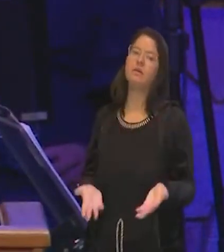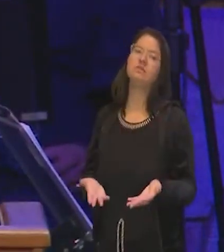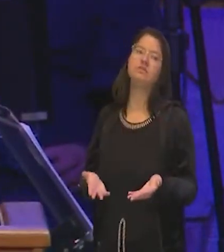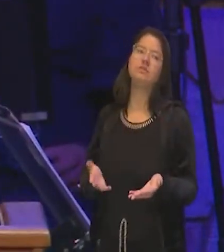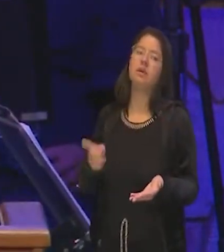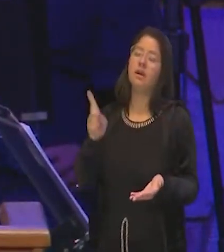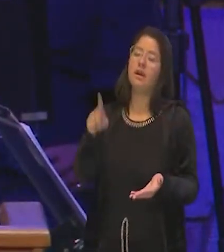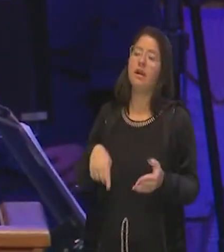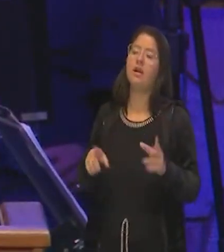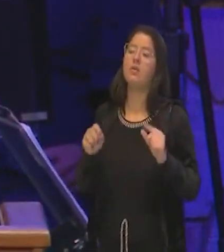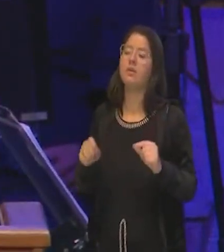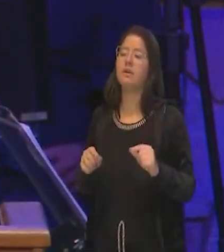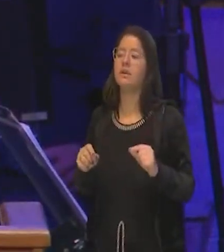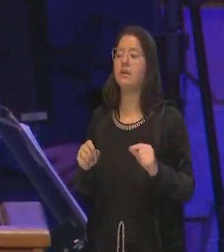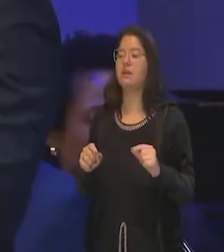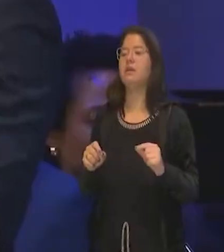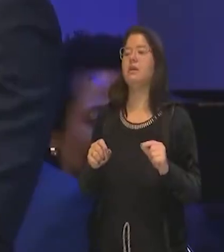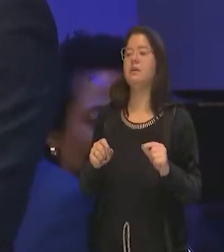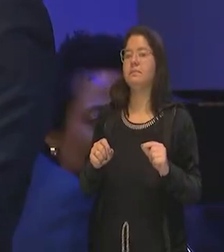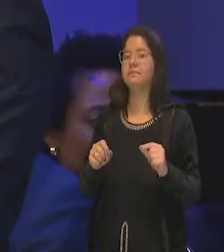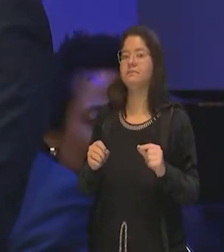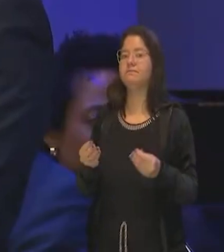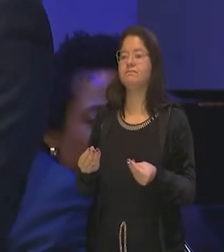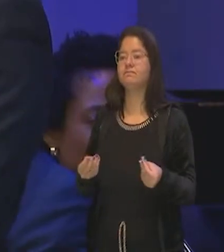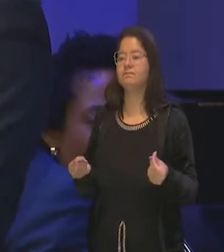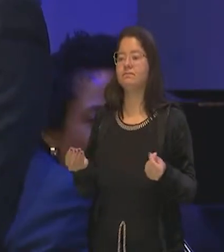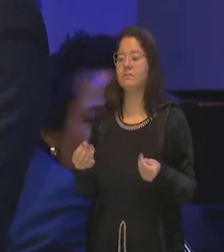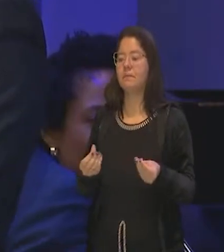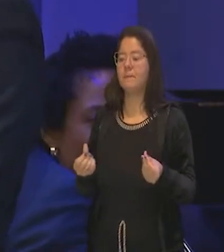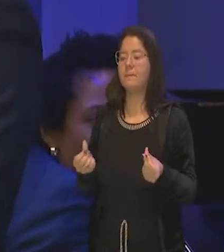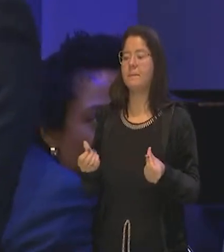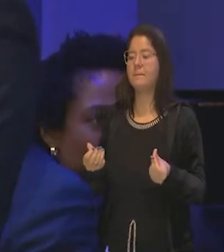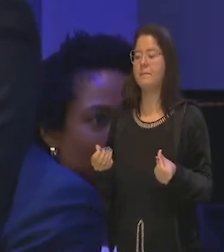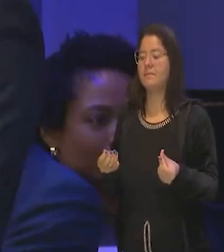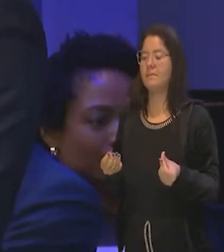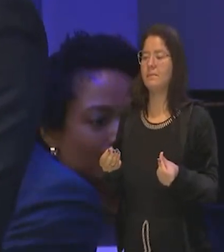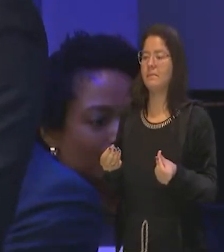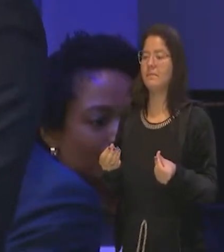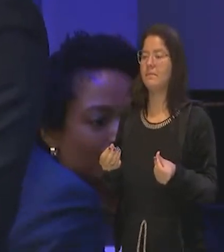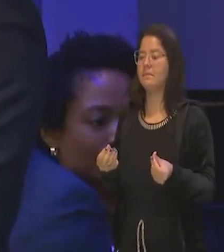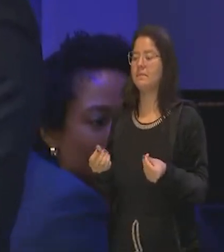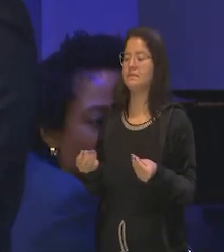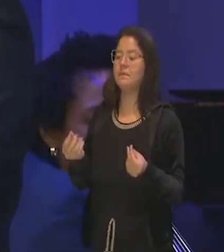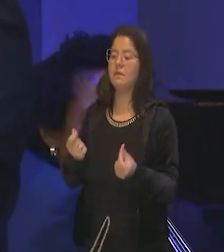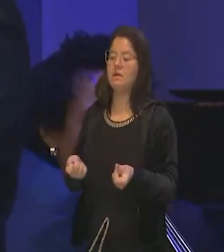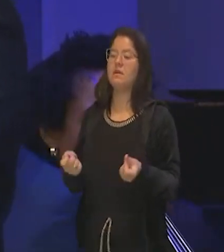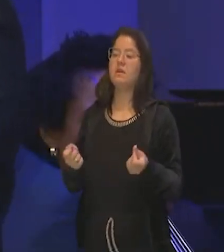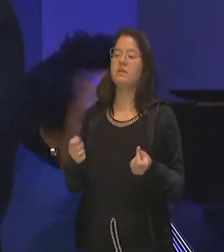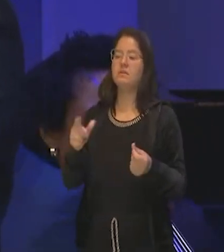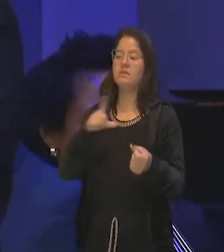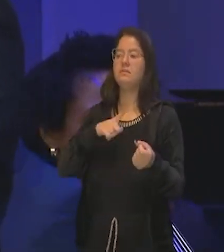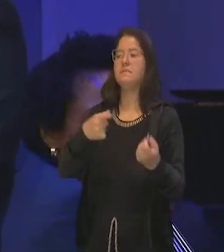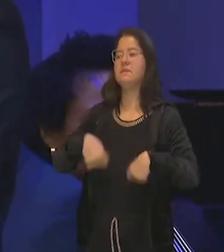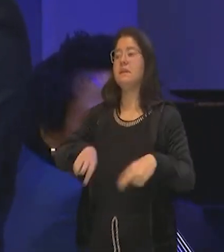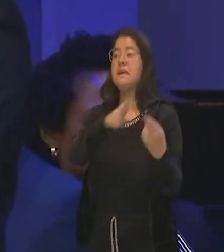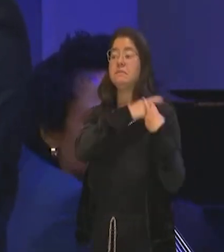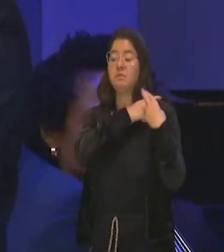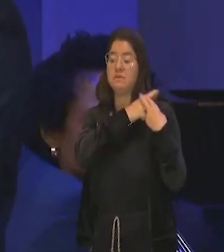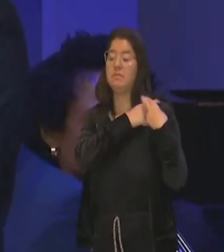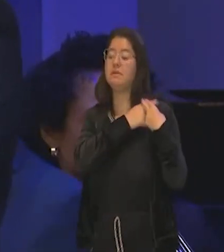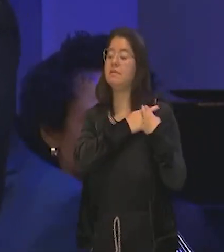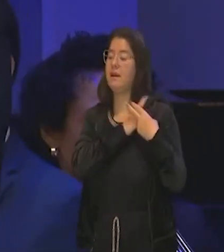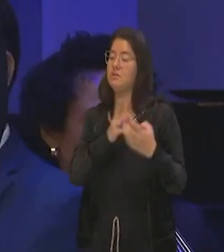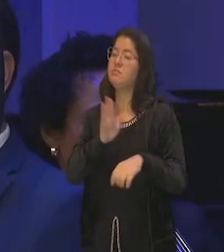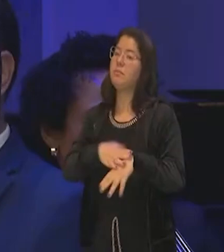acrescentam ainda mais, vamos dizer assim, no peso, no cuidado da nossa responsabilidade. E